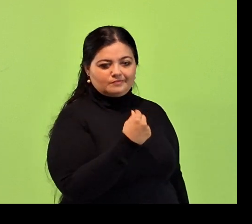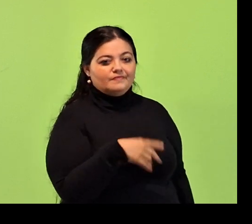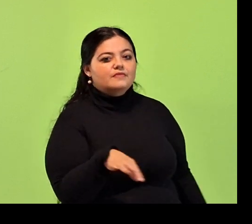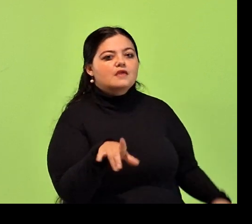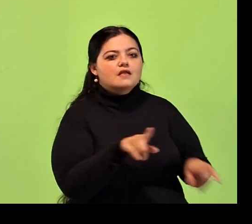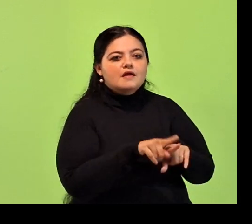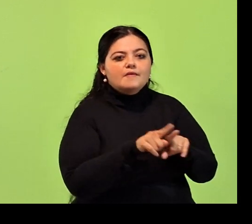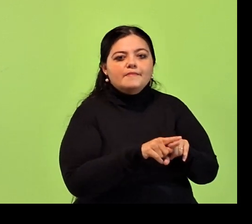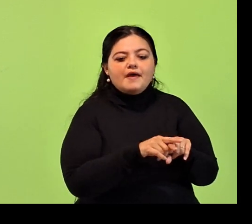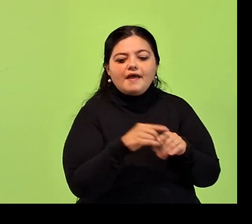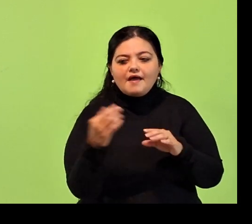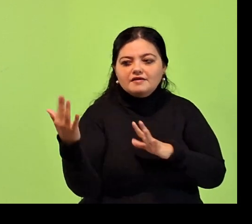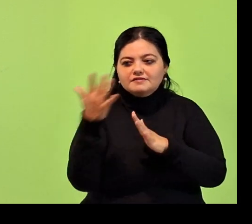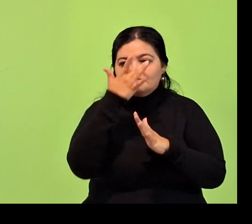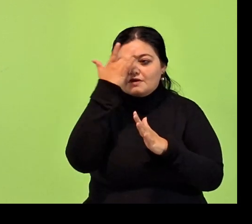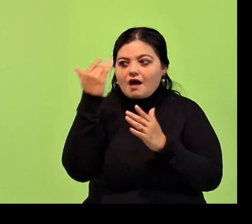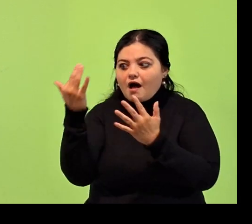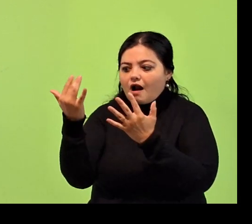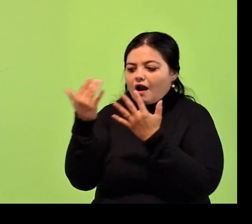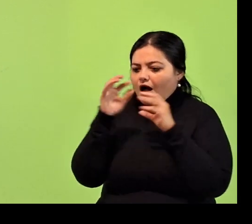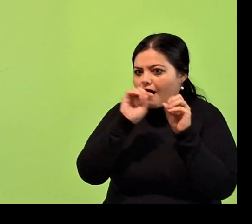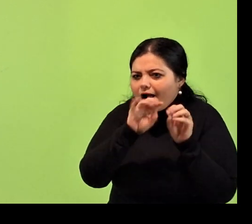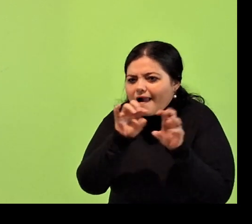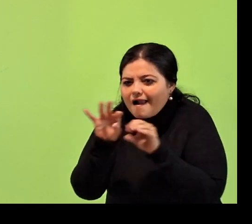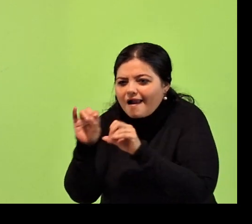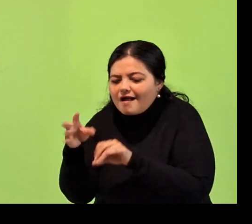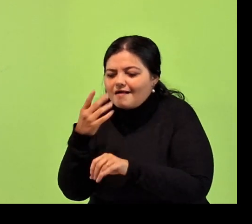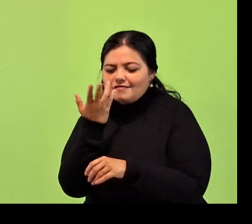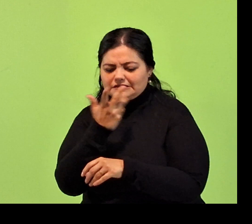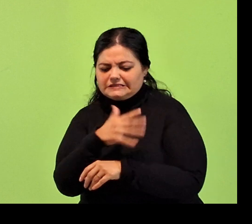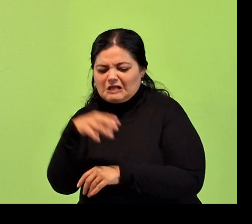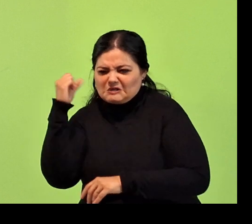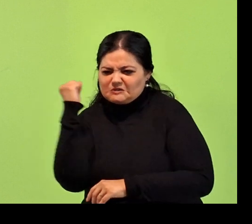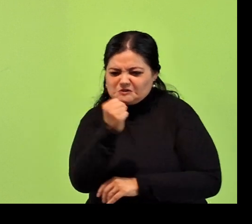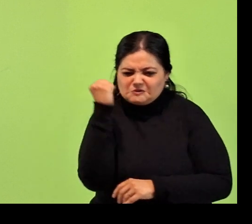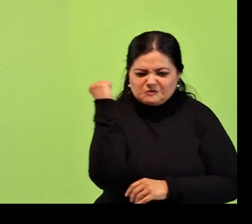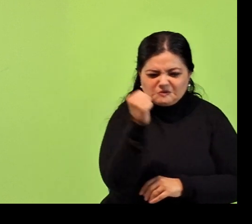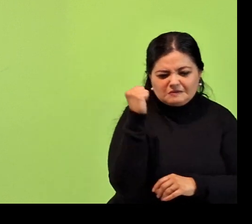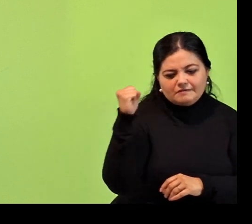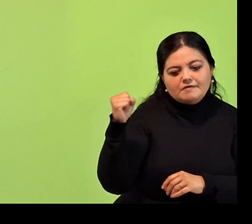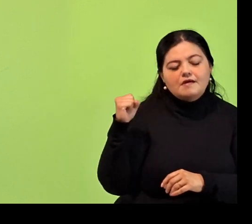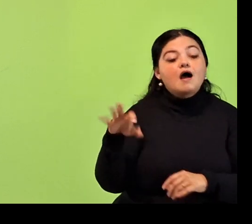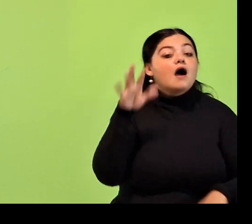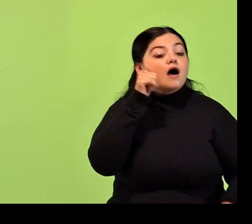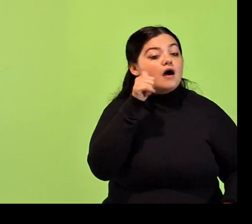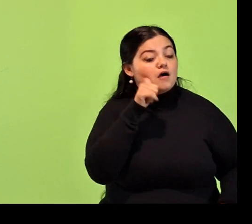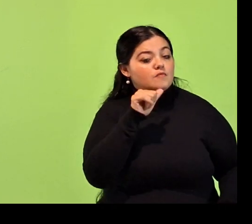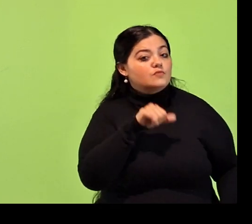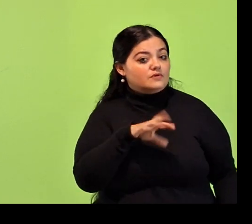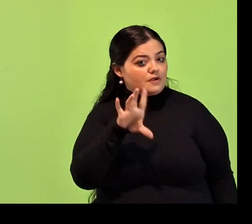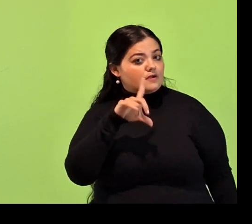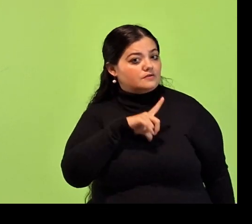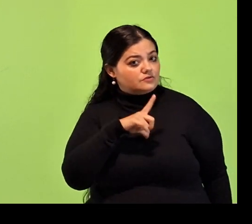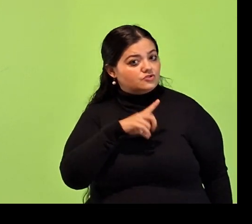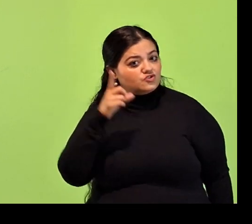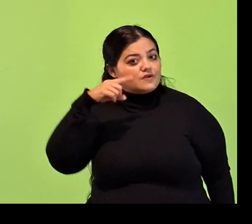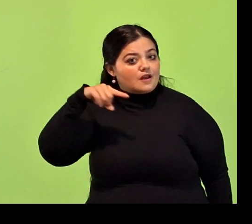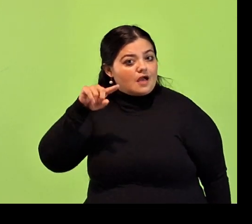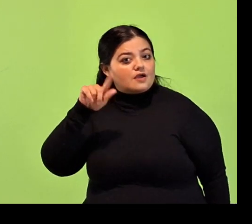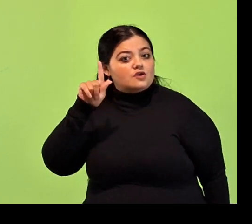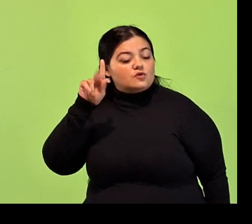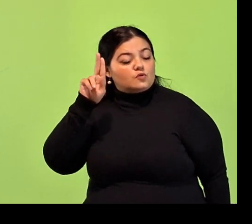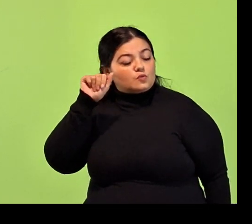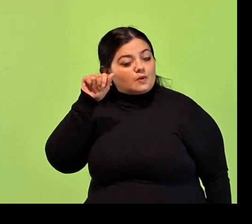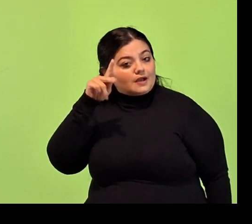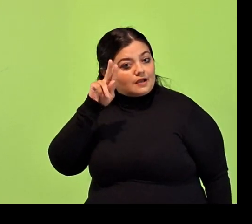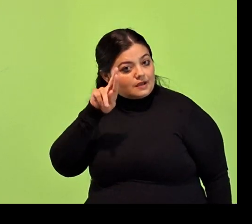seus seguidores a sacrificar crianças. Valentina esteve em Guaratuba. Valentina